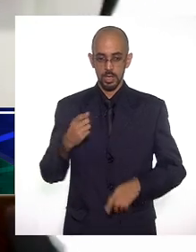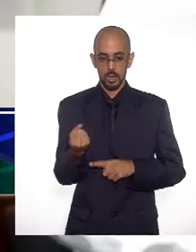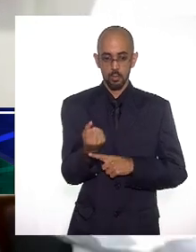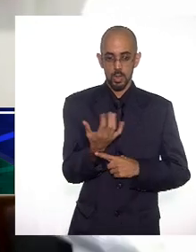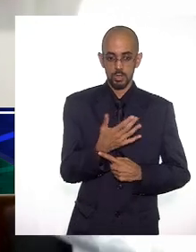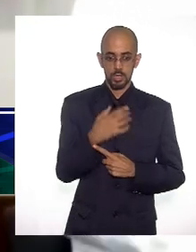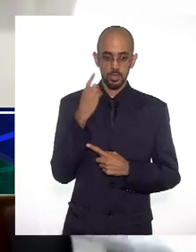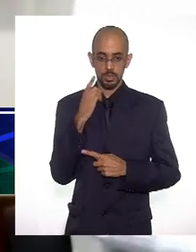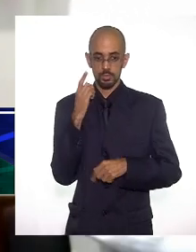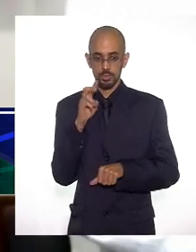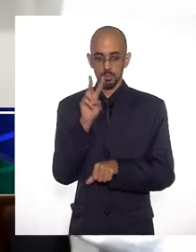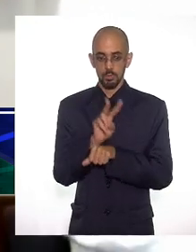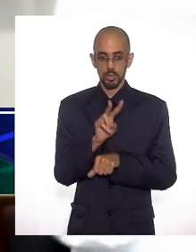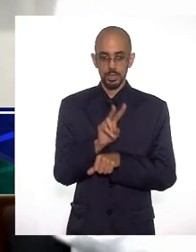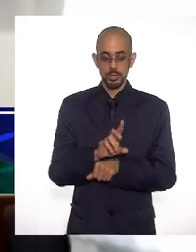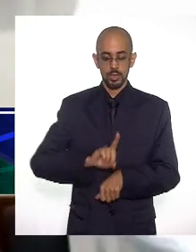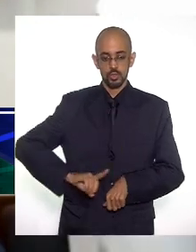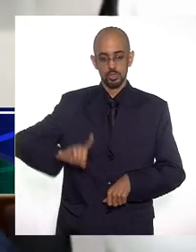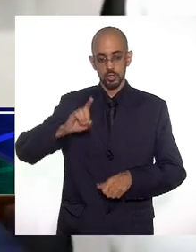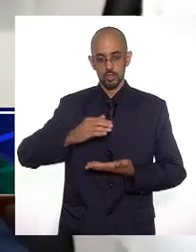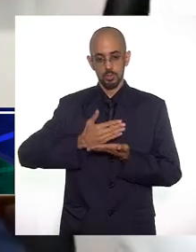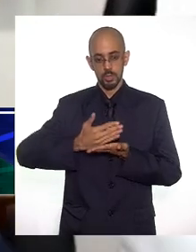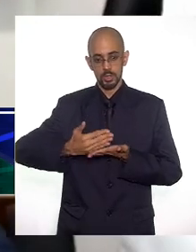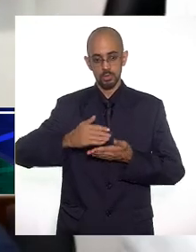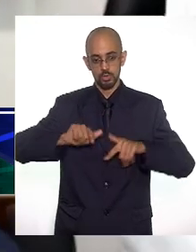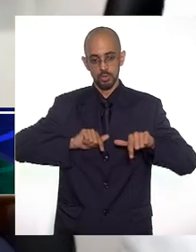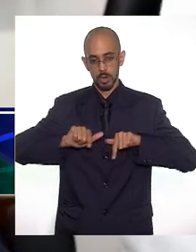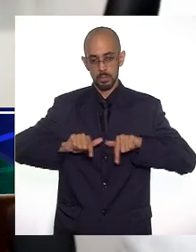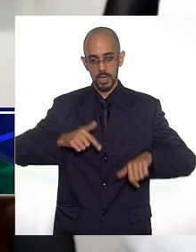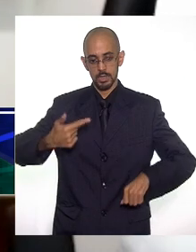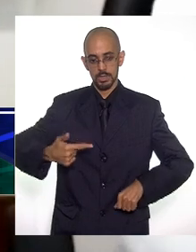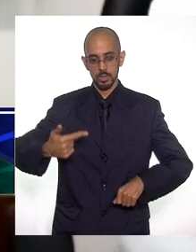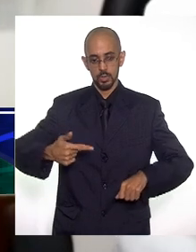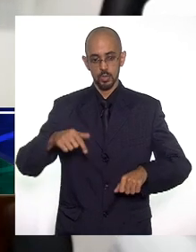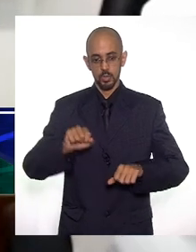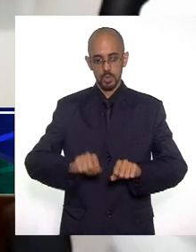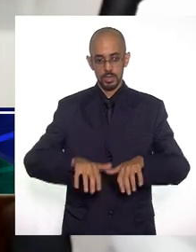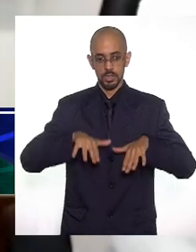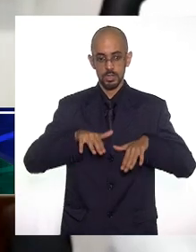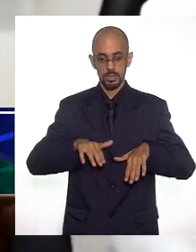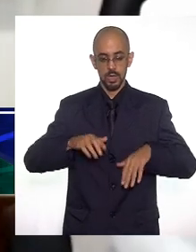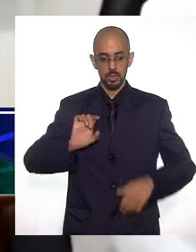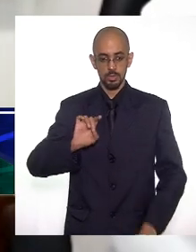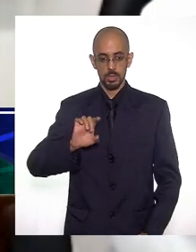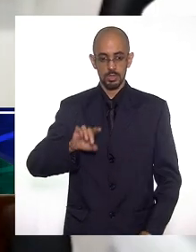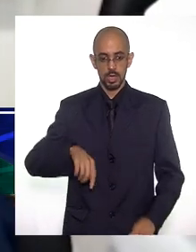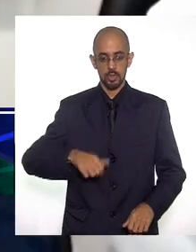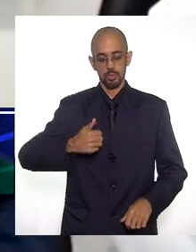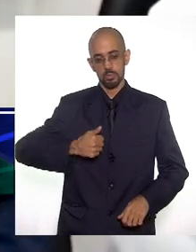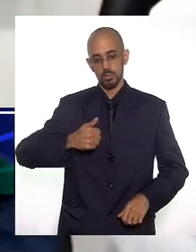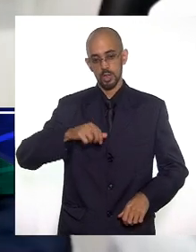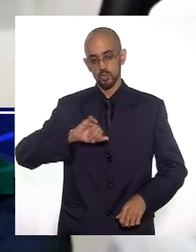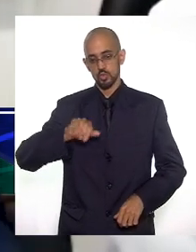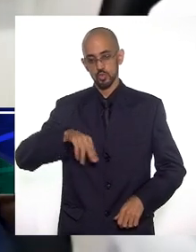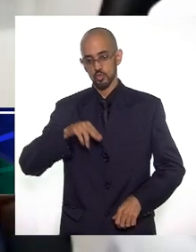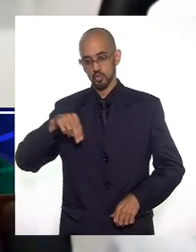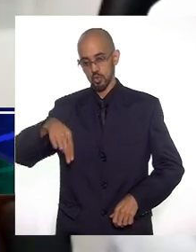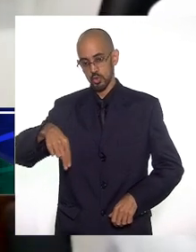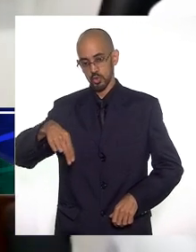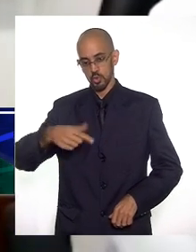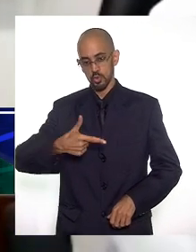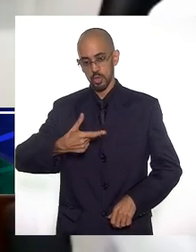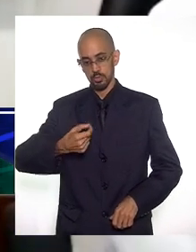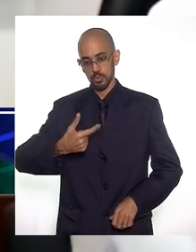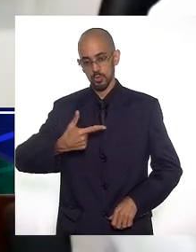a proteção de Deus, iniciamos os nossos trabalhos. Está aberta a segunda sessão extraordinária do dia 1º de junho de 2021.